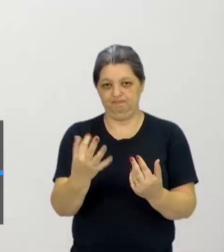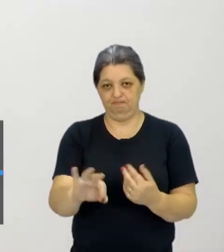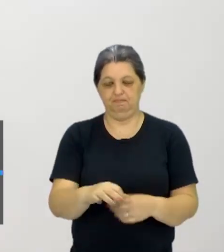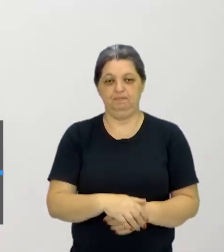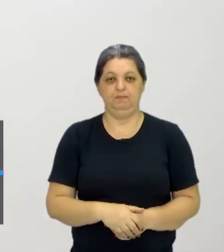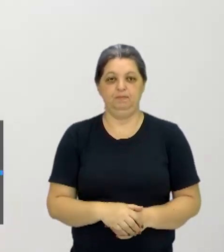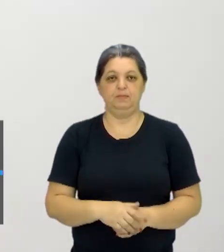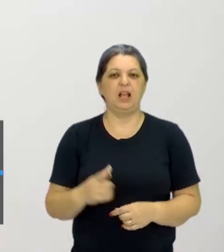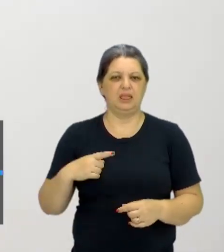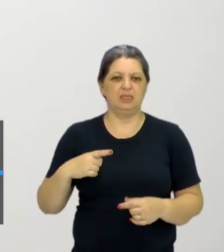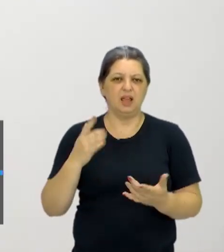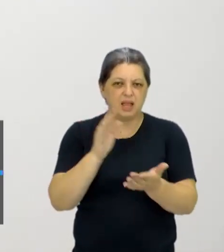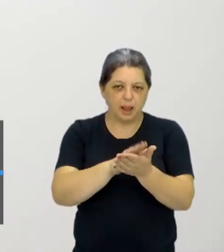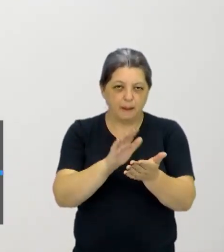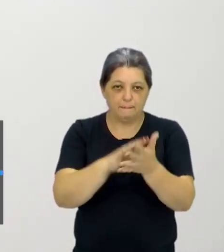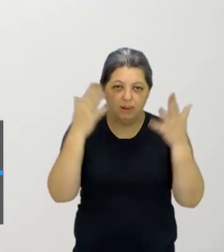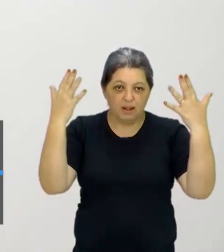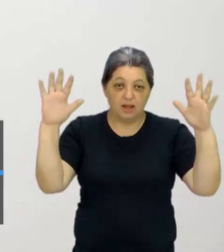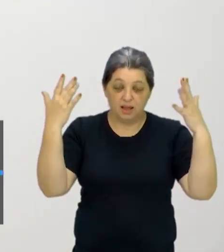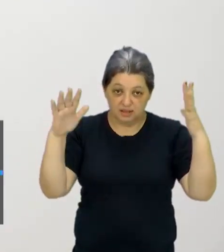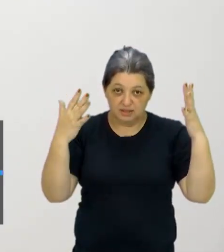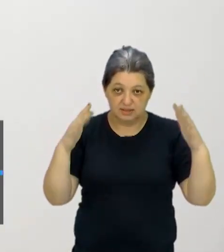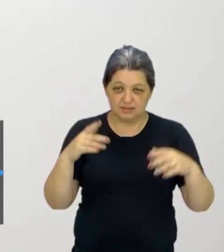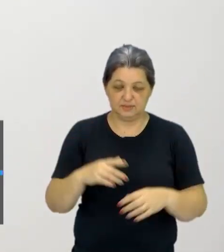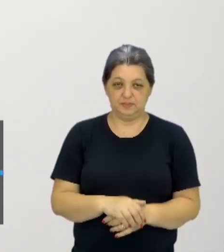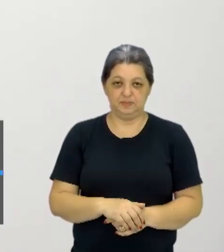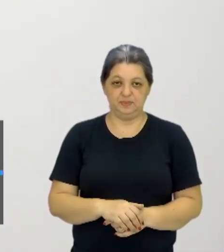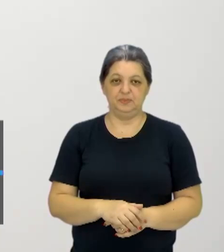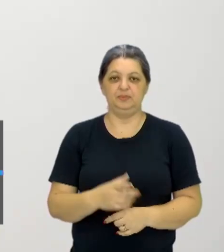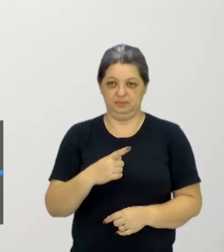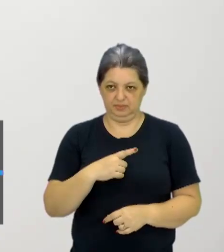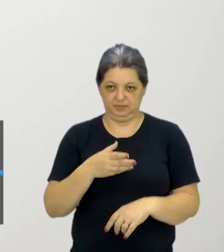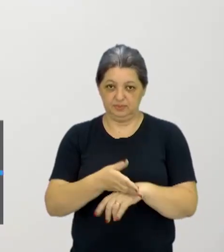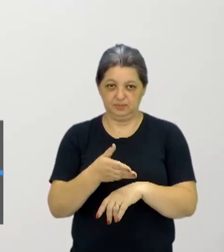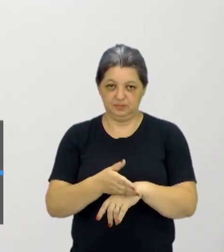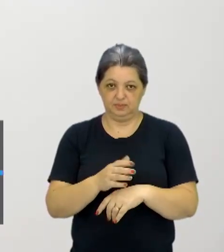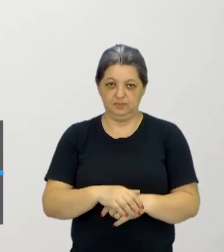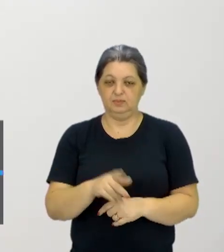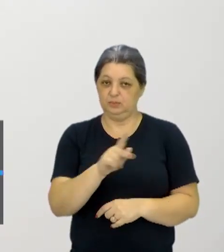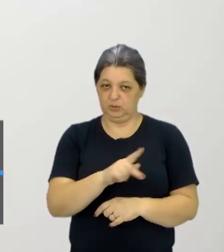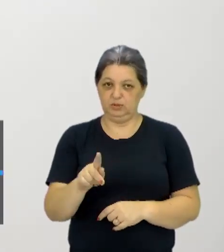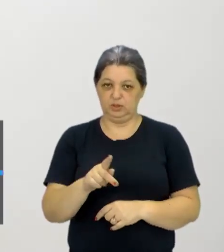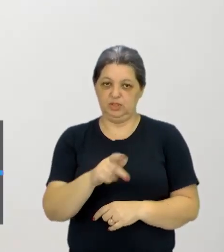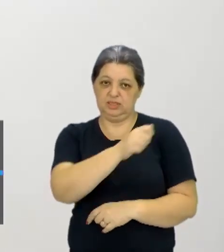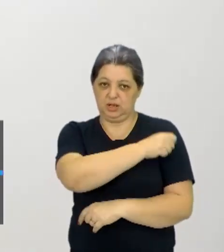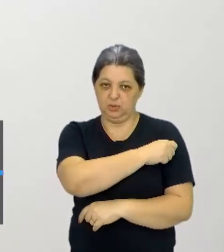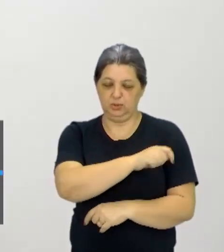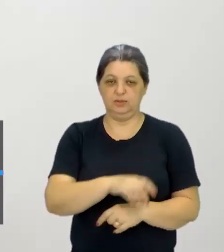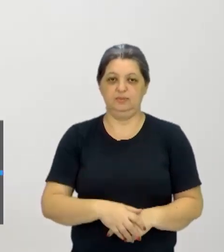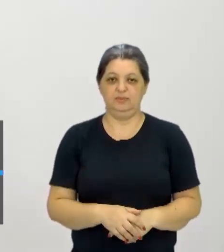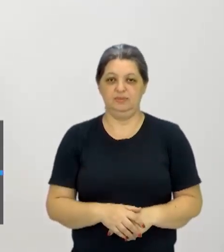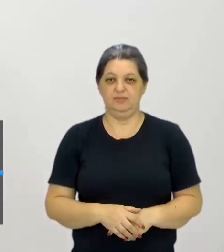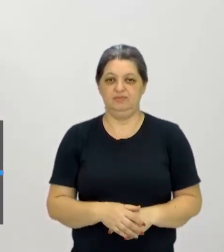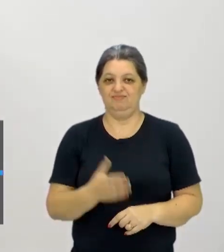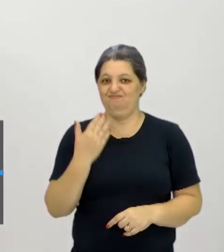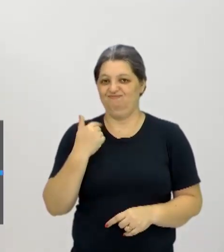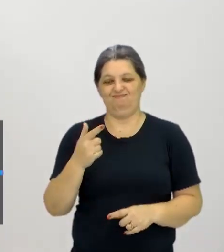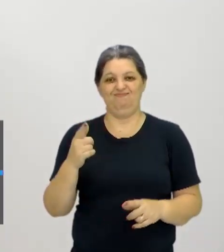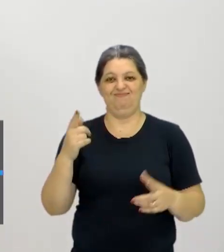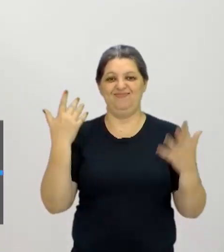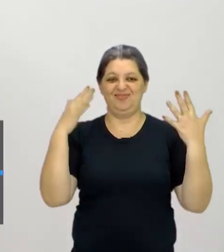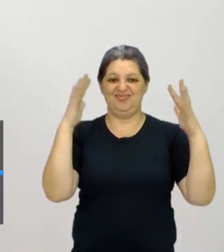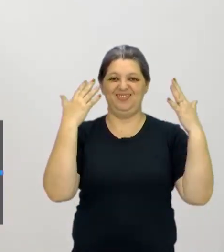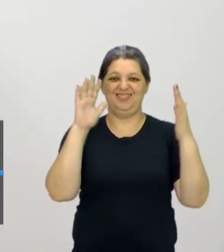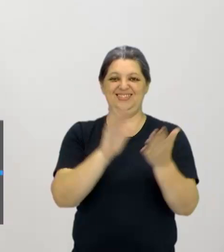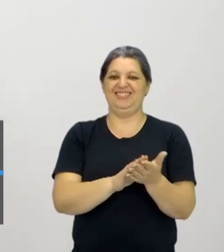temos aplausos aqui para a Letícia, para os nossos aluninhos que estão participando, para os nossos professores. Pedi aplausos, mas eu não combinei. Hoje está tudo